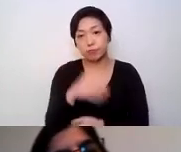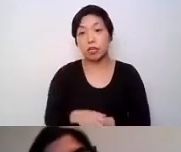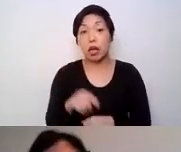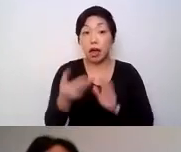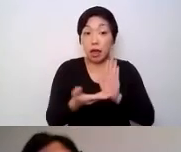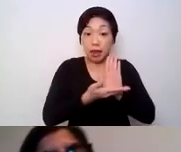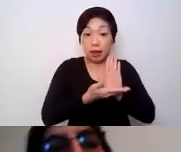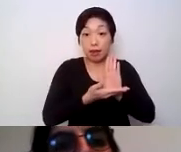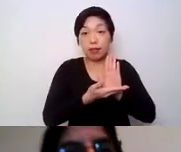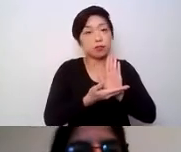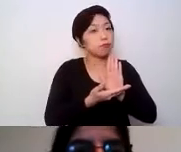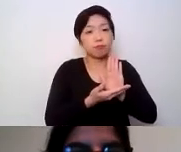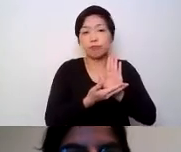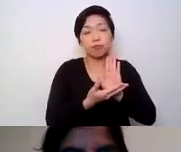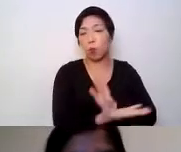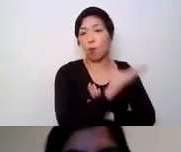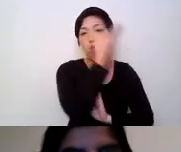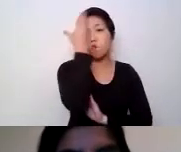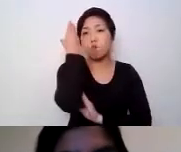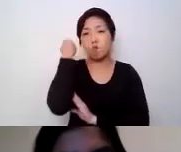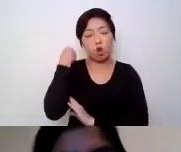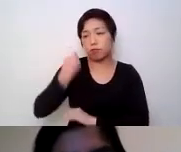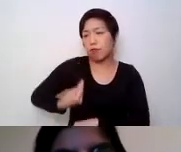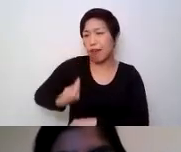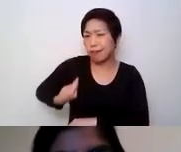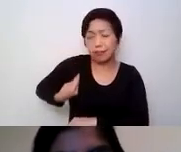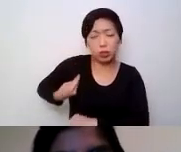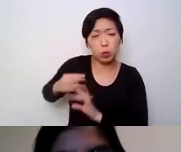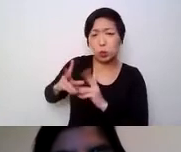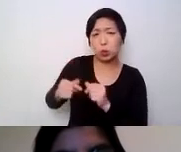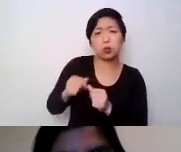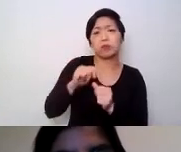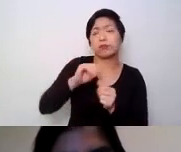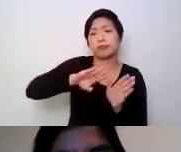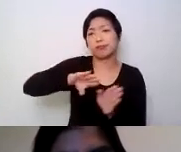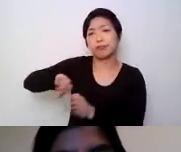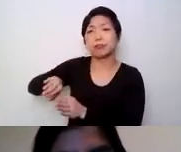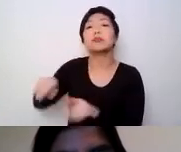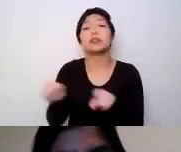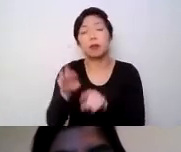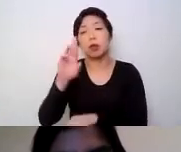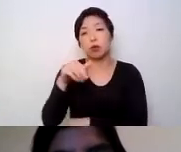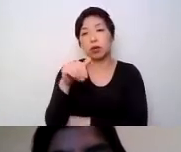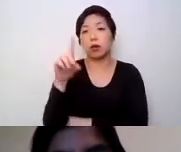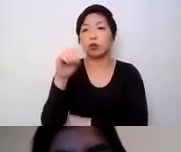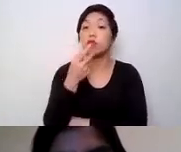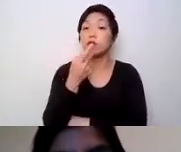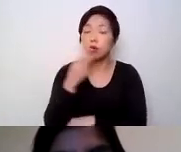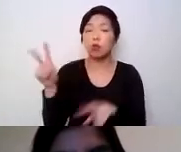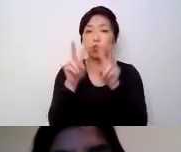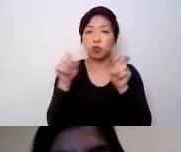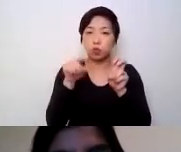muito esquecida durante toda a carreira dela inclusive Ronaldo Duchines que estudou na FAO falou a respeito